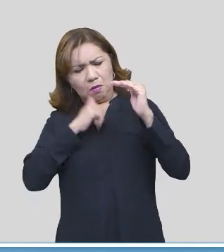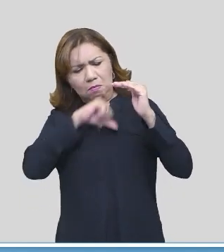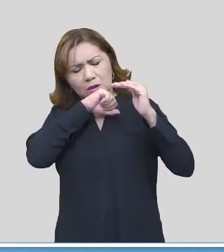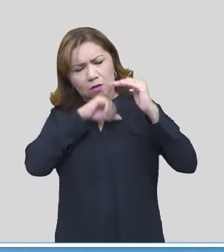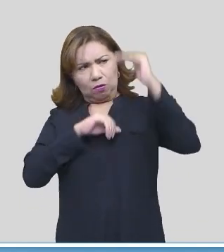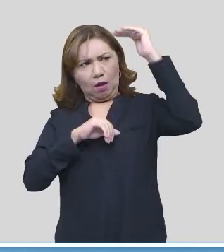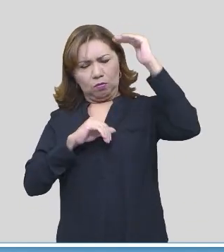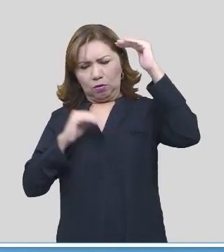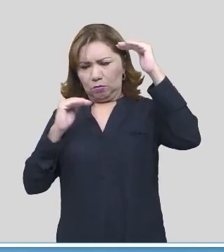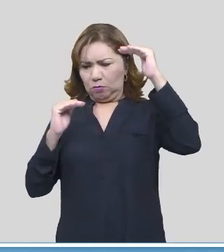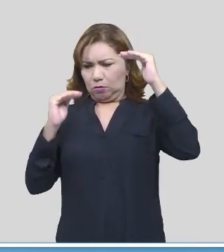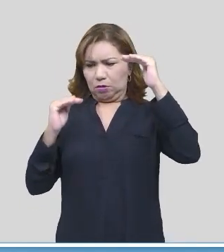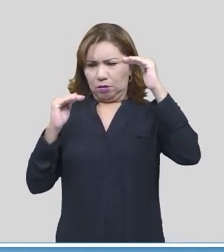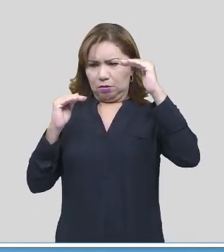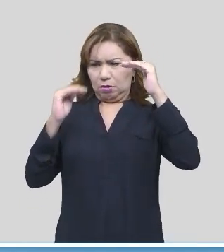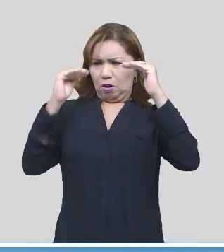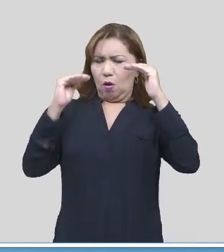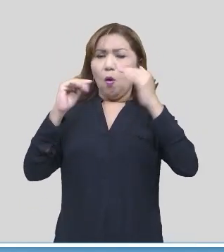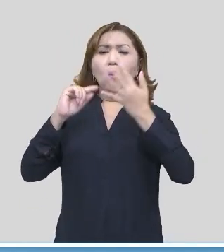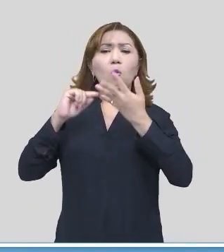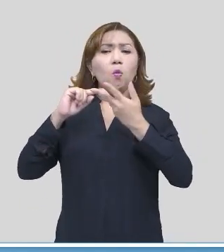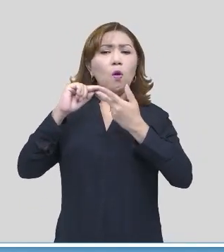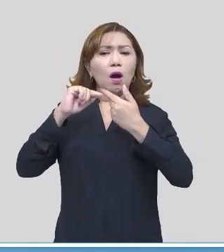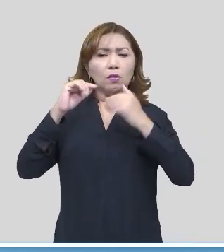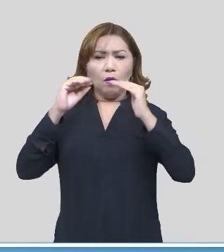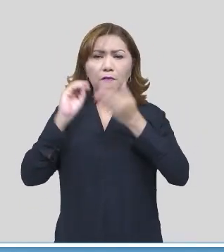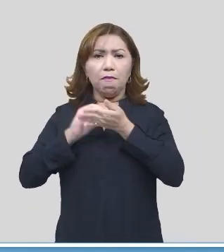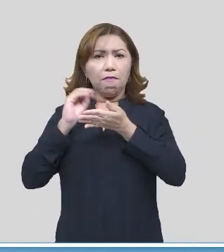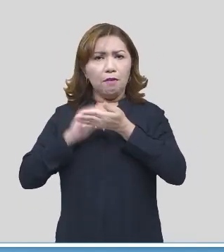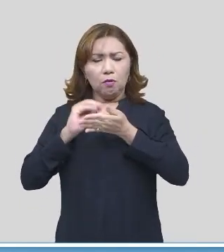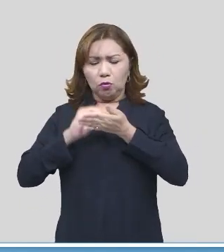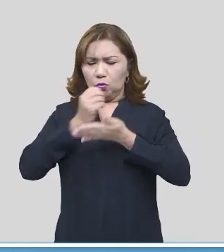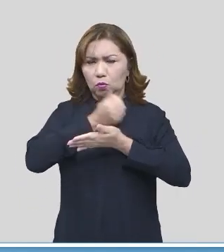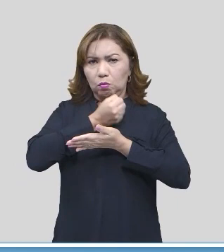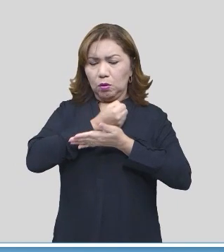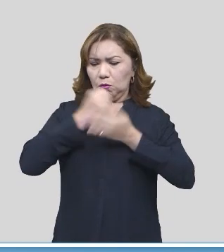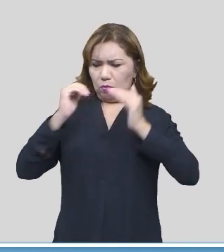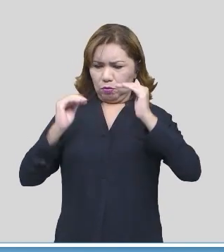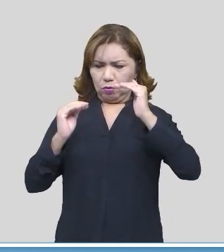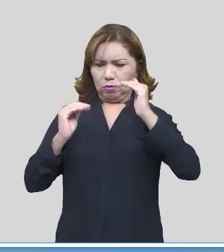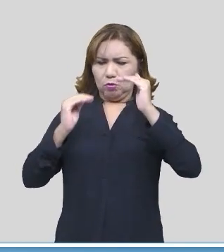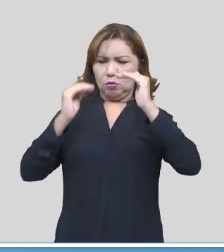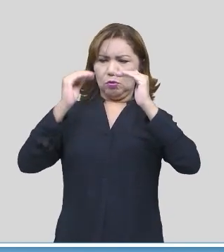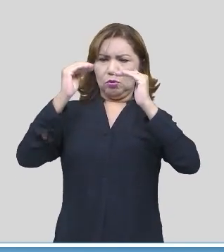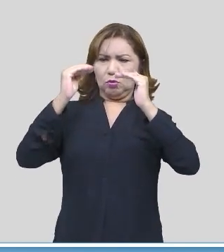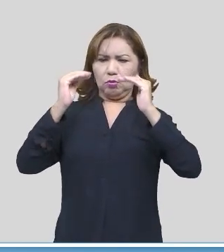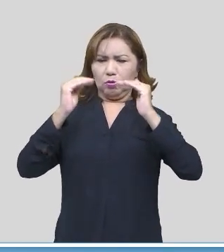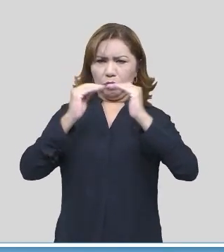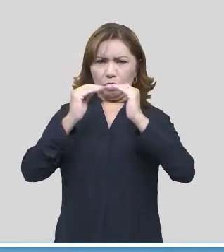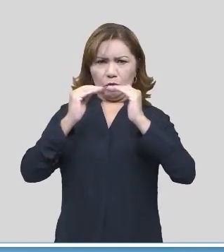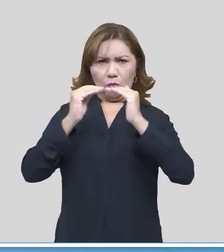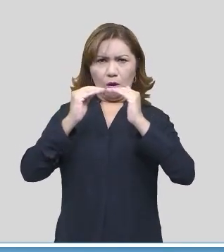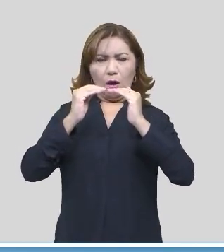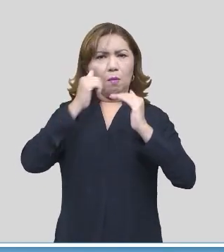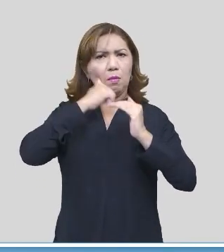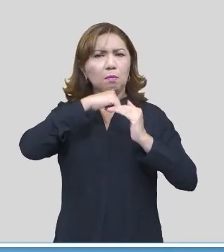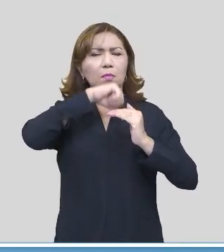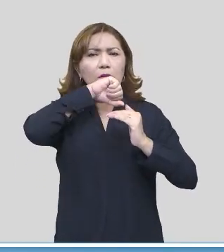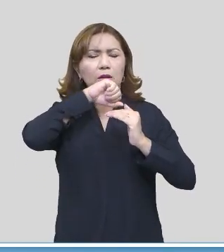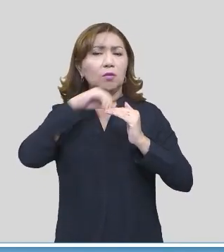imagem e responda: quantos centímetros faltam para Sara chegar à altura da